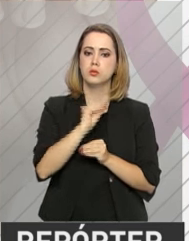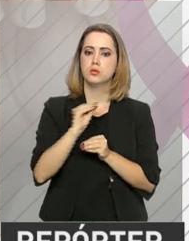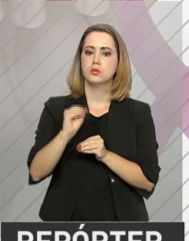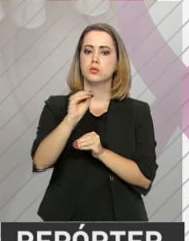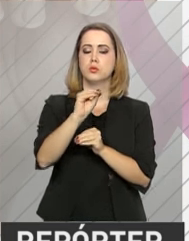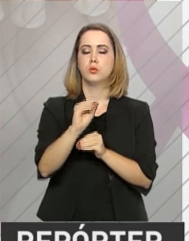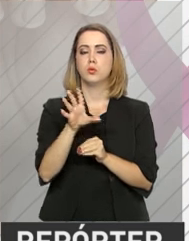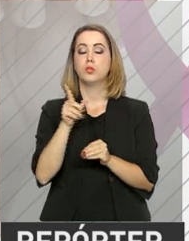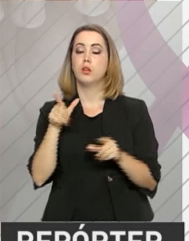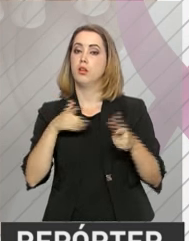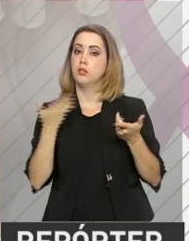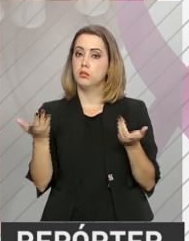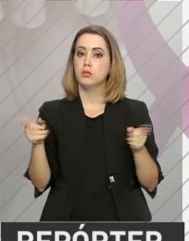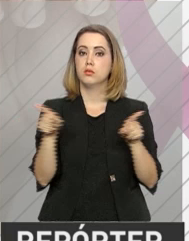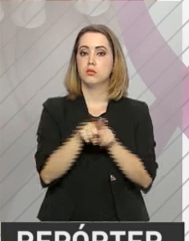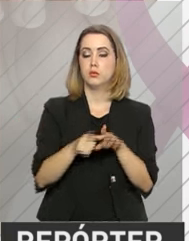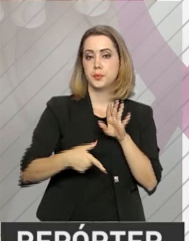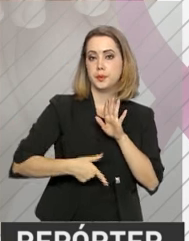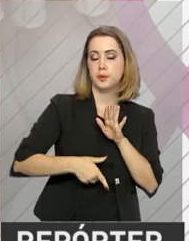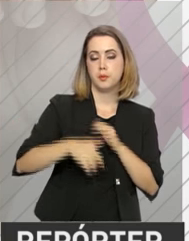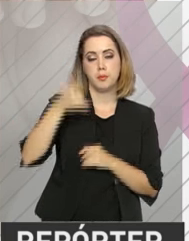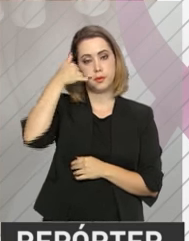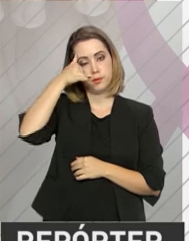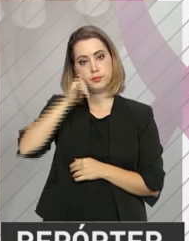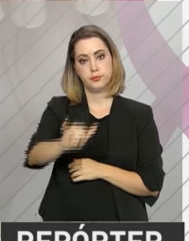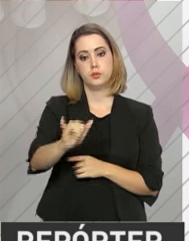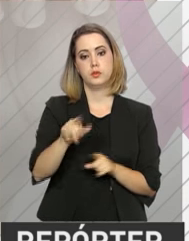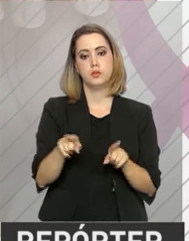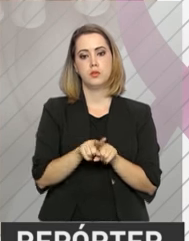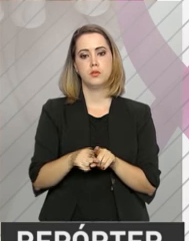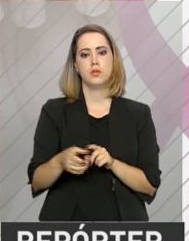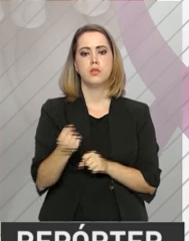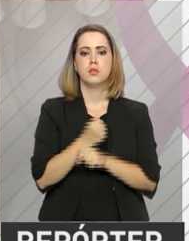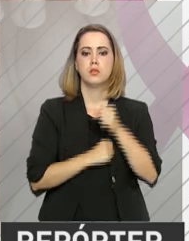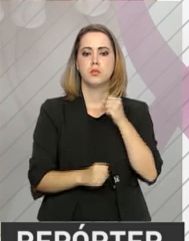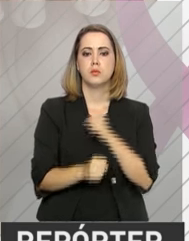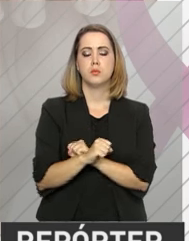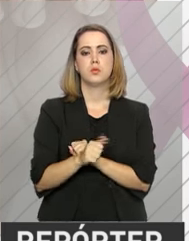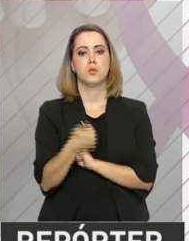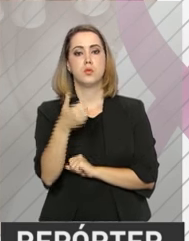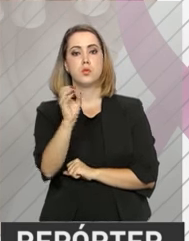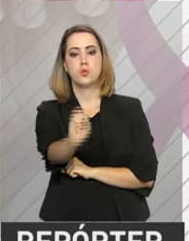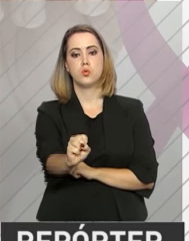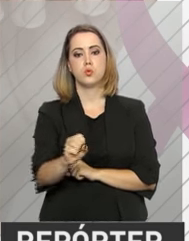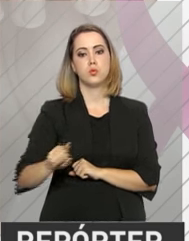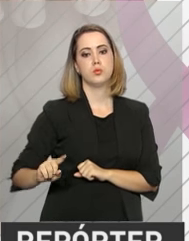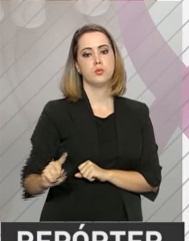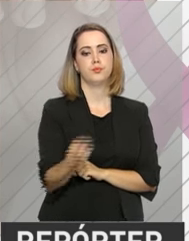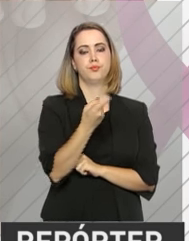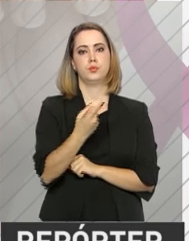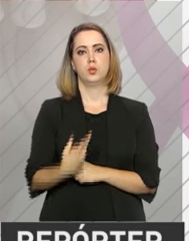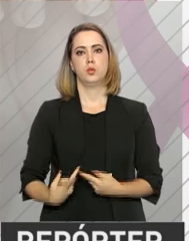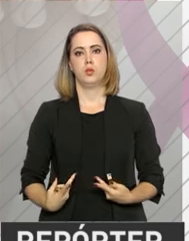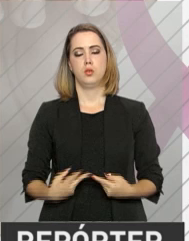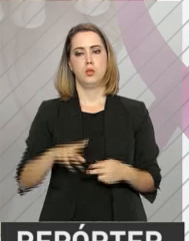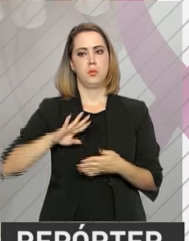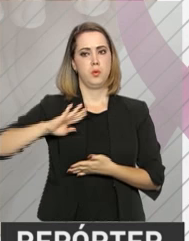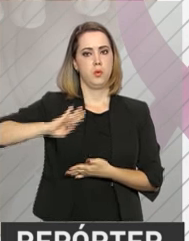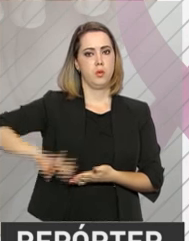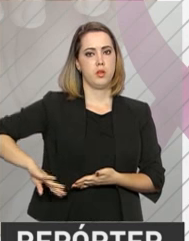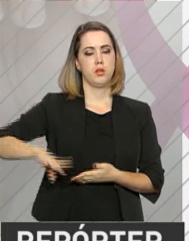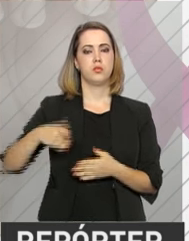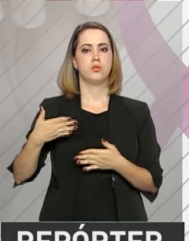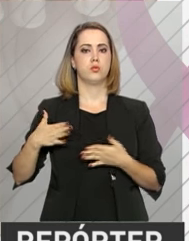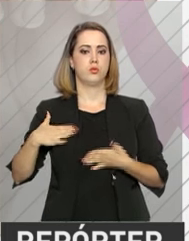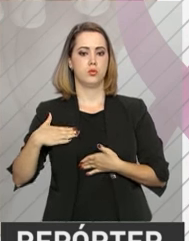prevenção só no ano passado mais de 18.000 mastectomias foram realizadas pelo SUS além de mais de 3.000